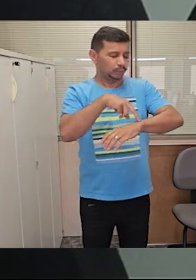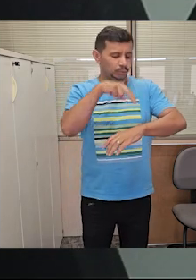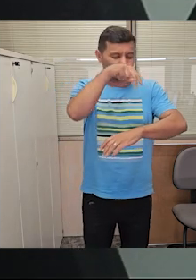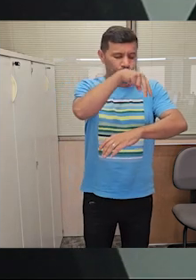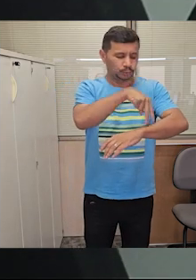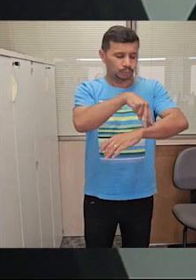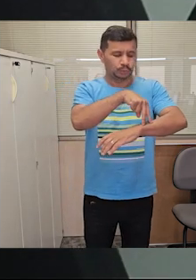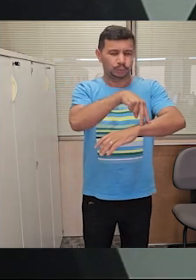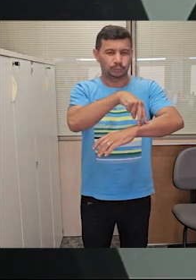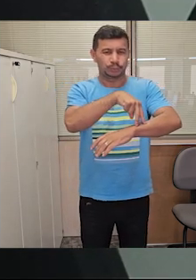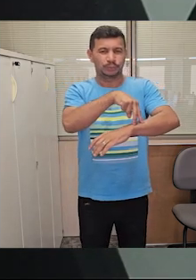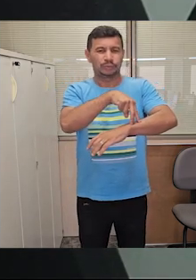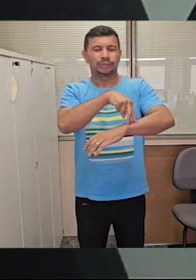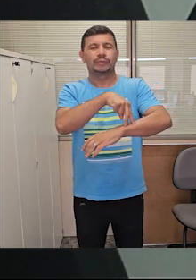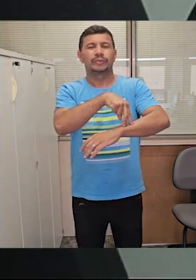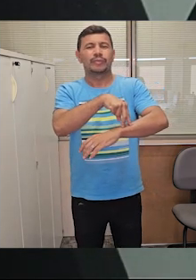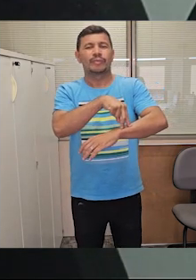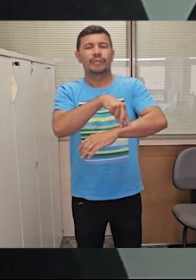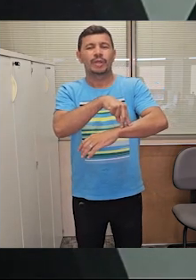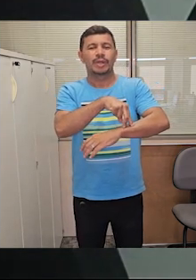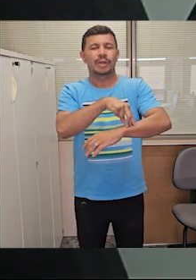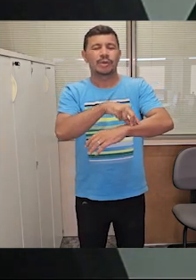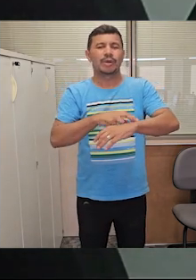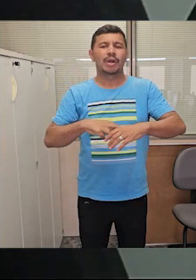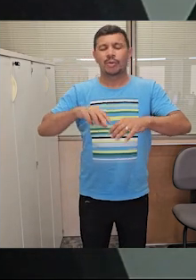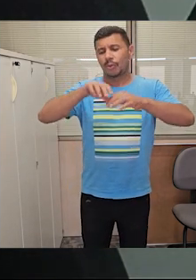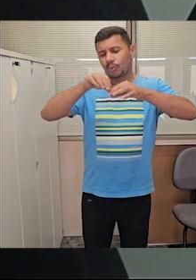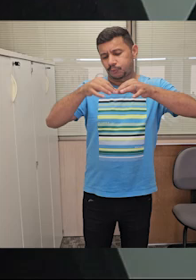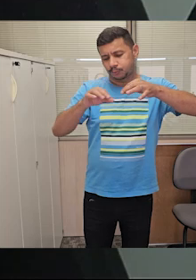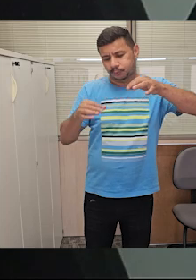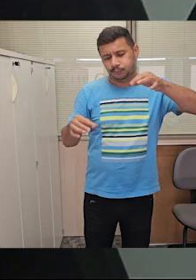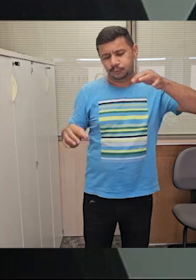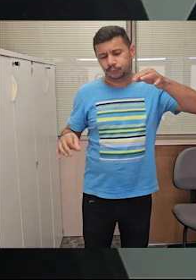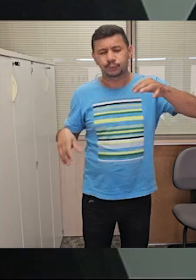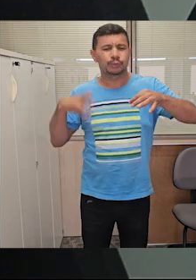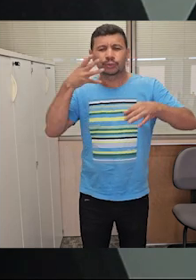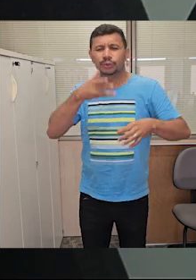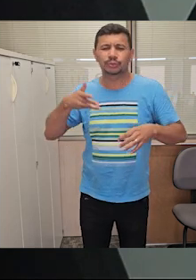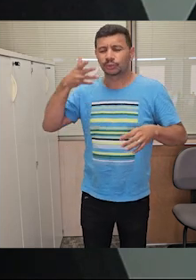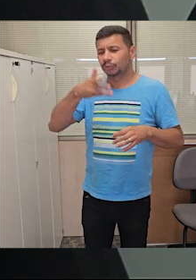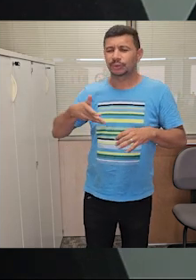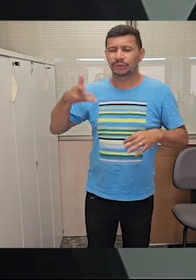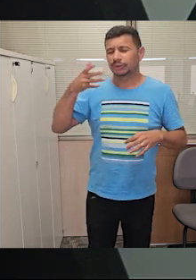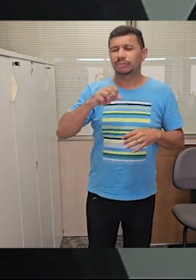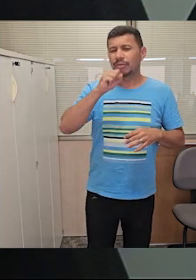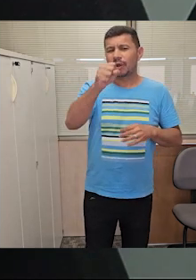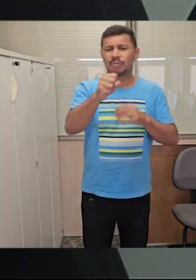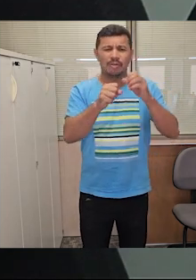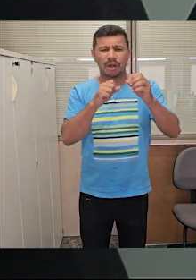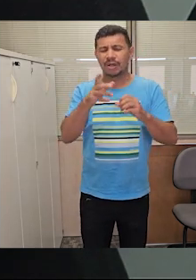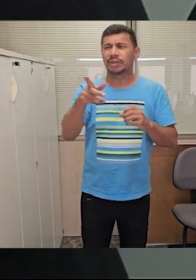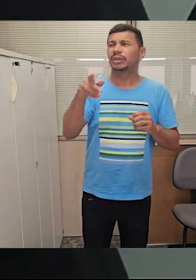vagão que estava lá e fez um discurso para os soldados, dizendo que,